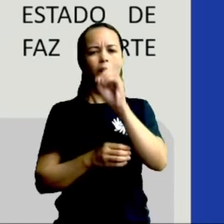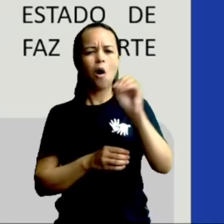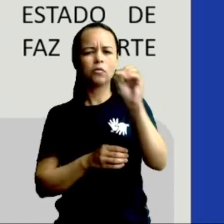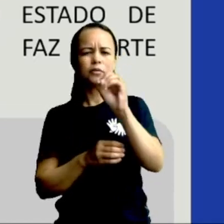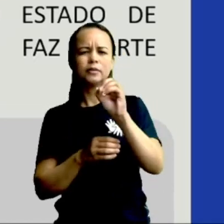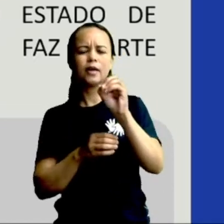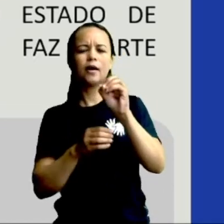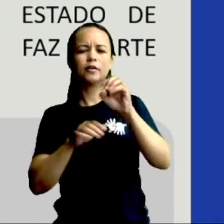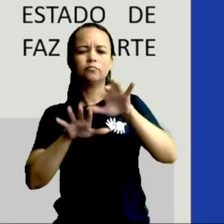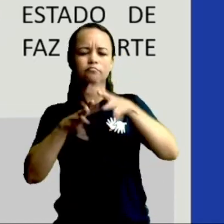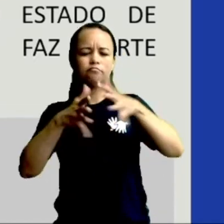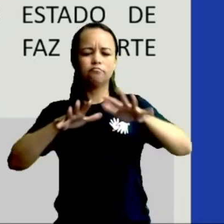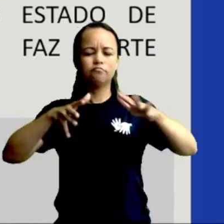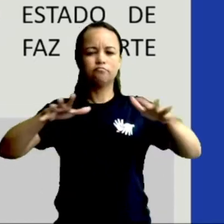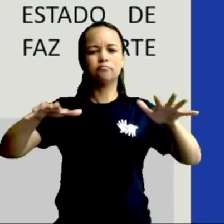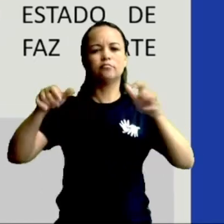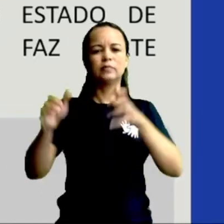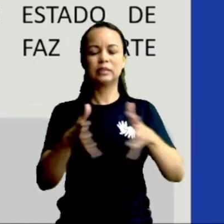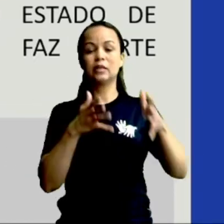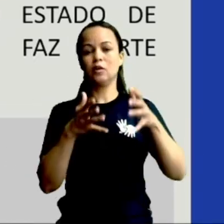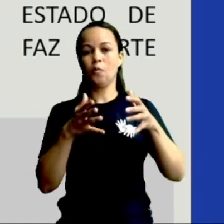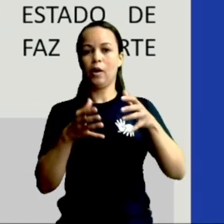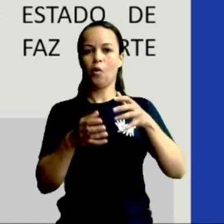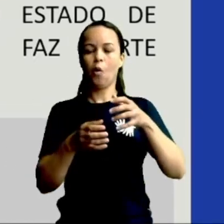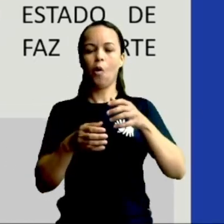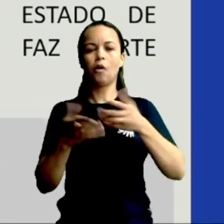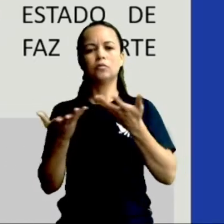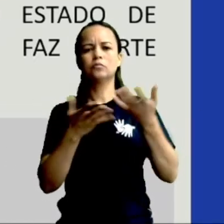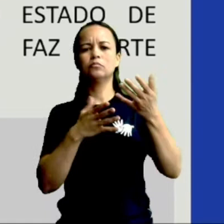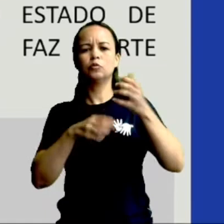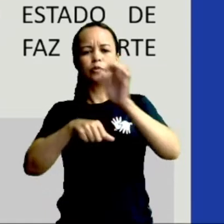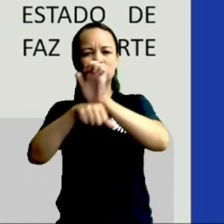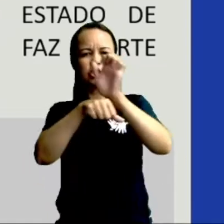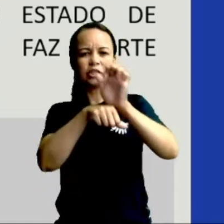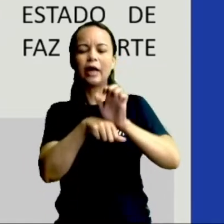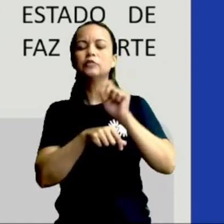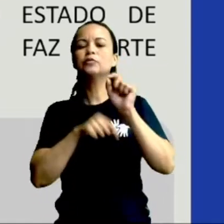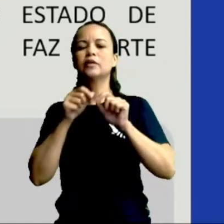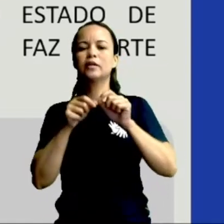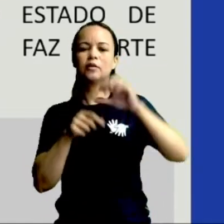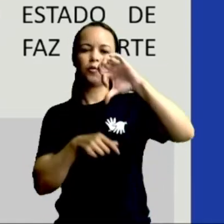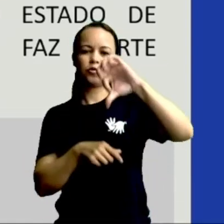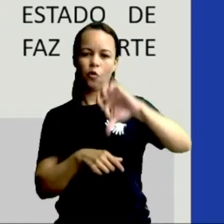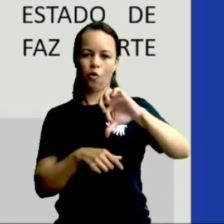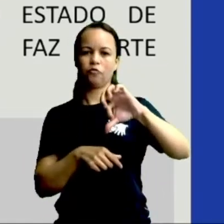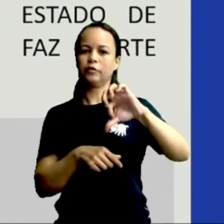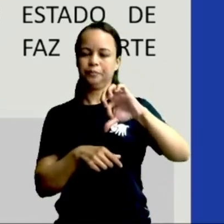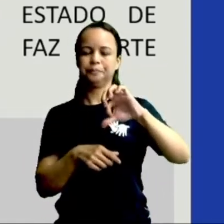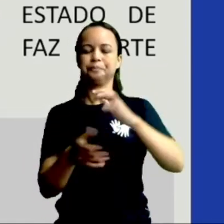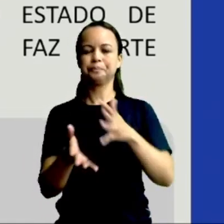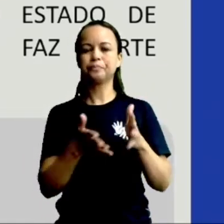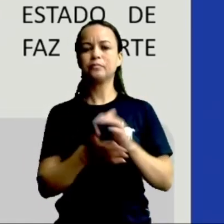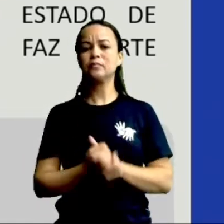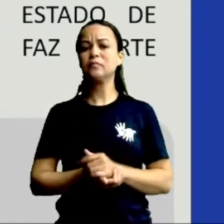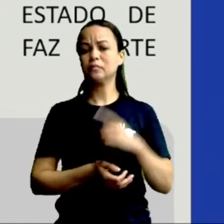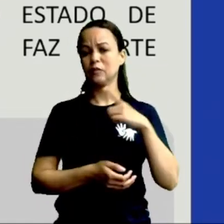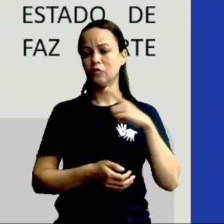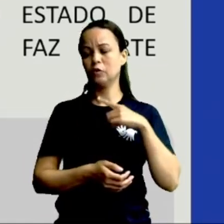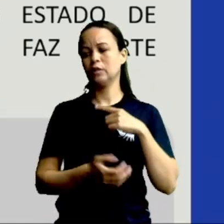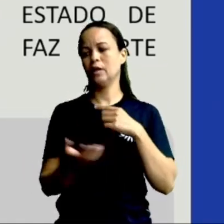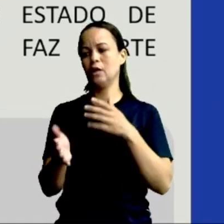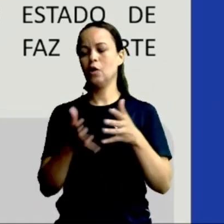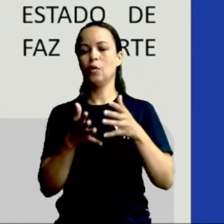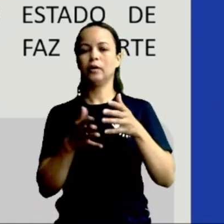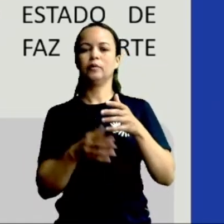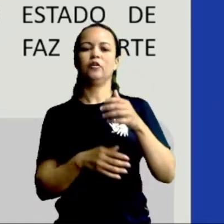região com maior número de estados, sendo 9 ao todo. E aí eu vou ter também o arquipélago